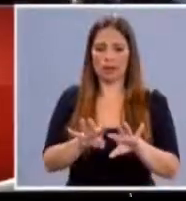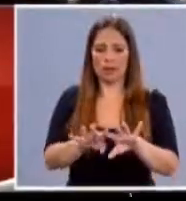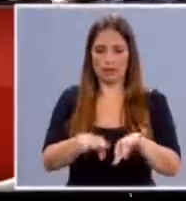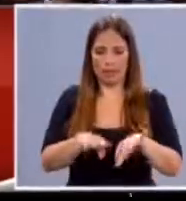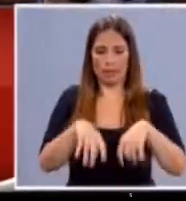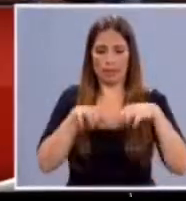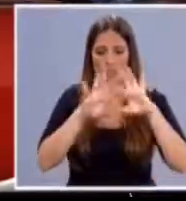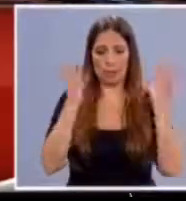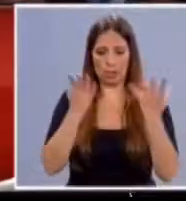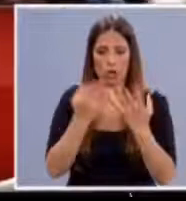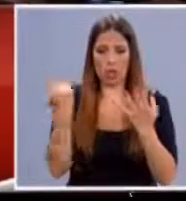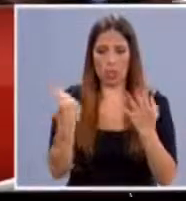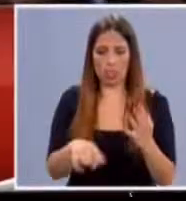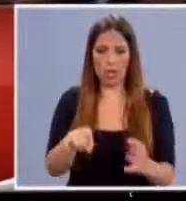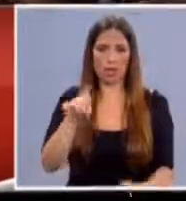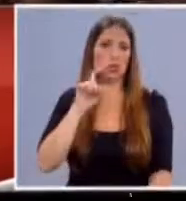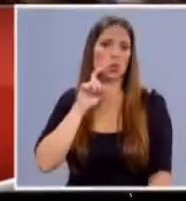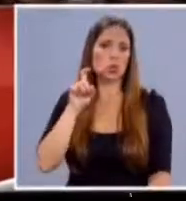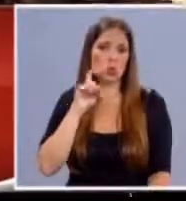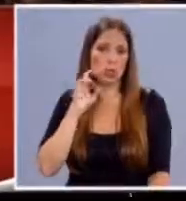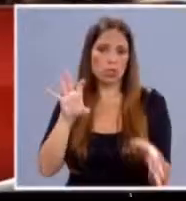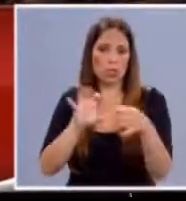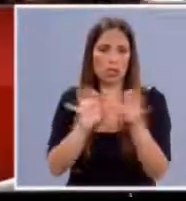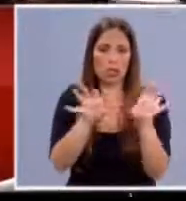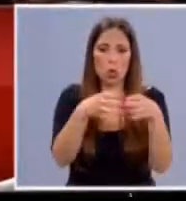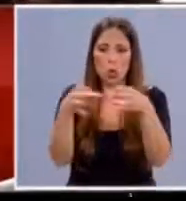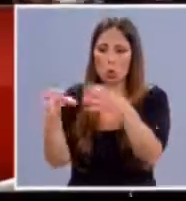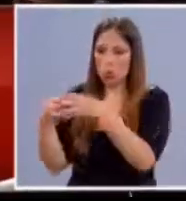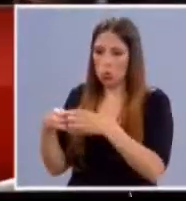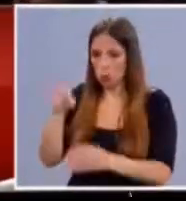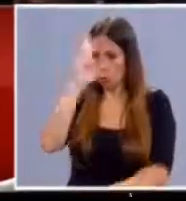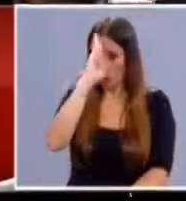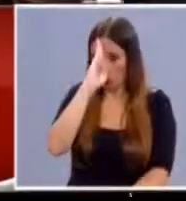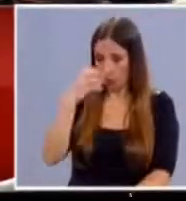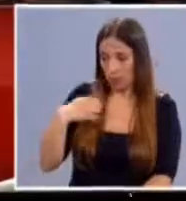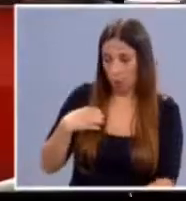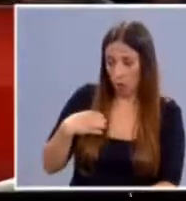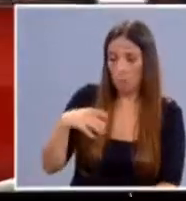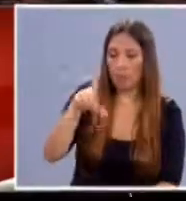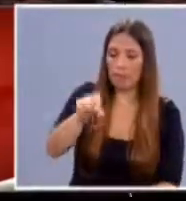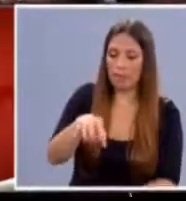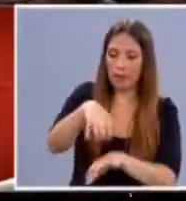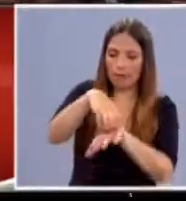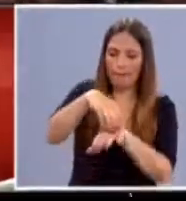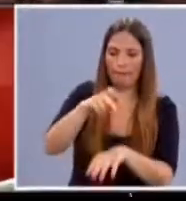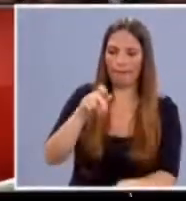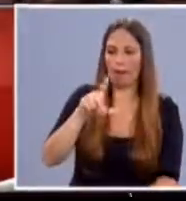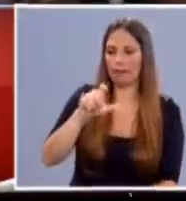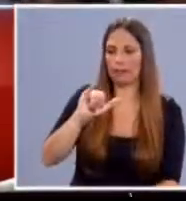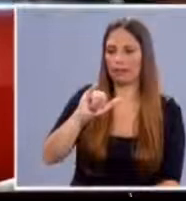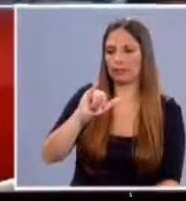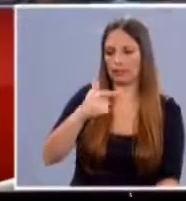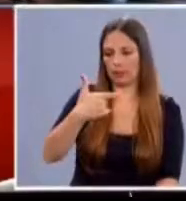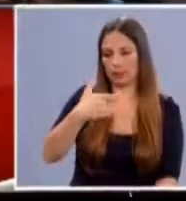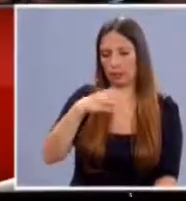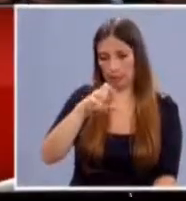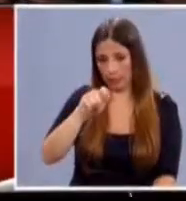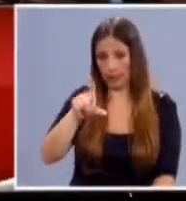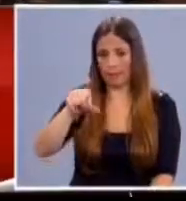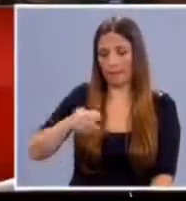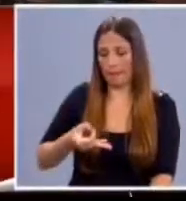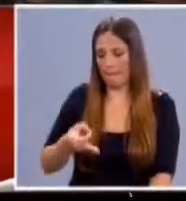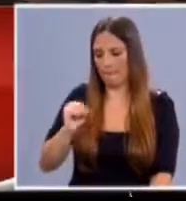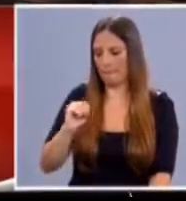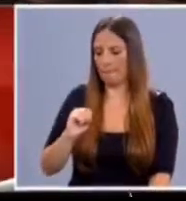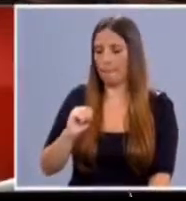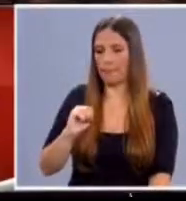pelas equipas de segurança do Sporting Clube Portugal, do Altice Arena e pelo Comando Metropolitano da PSP. A PSP elaborou o